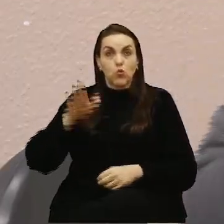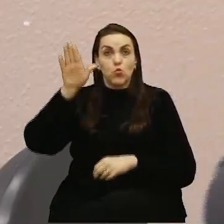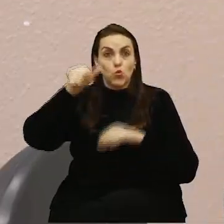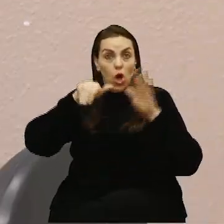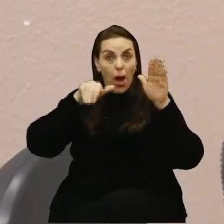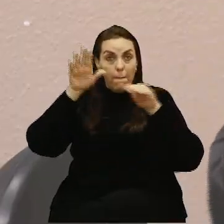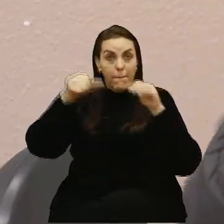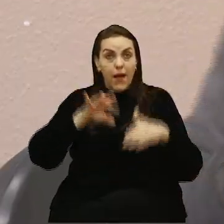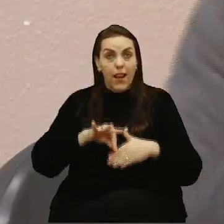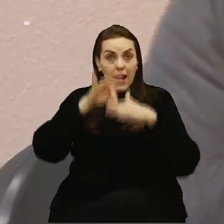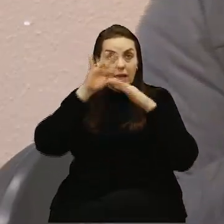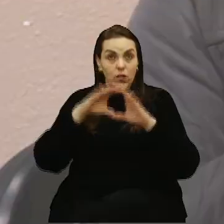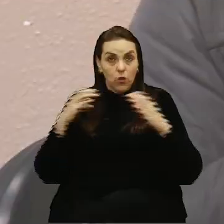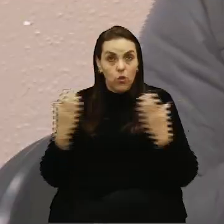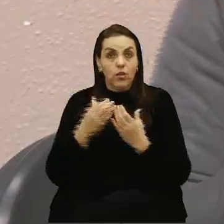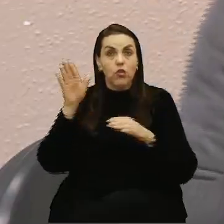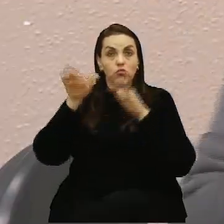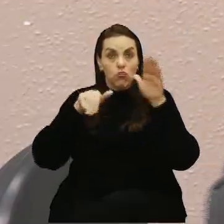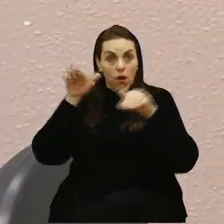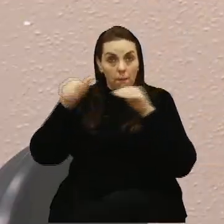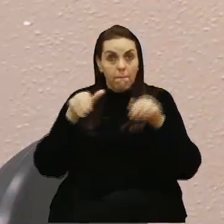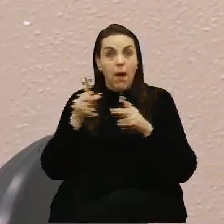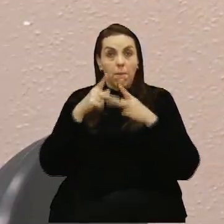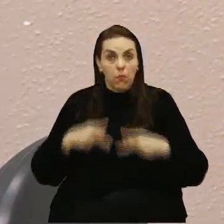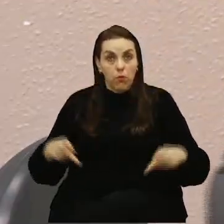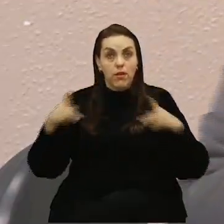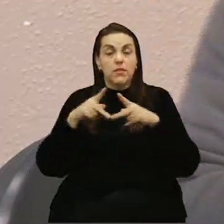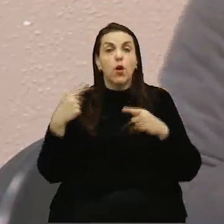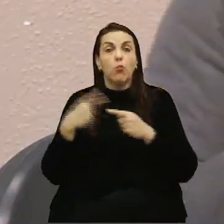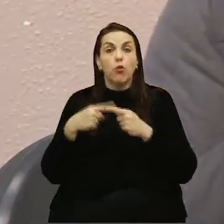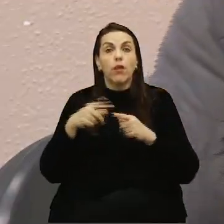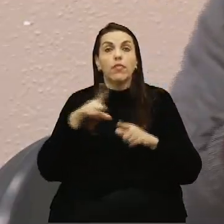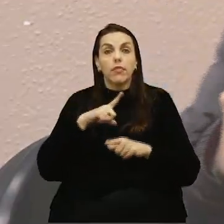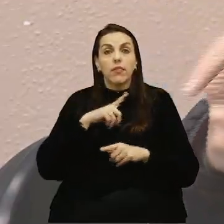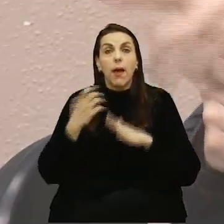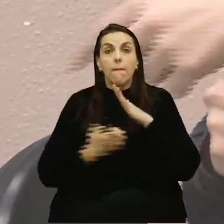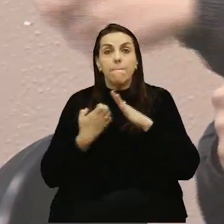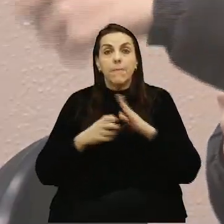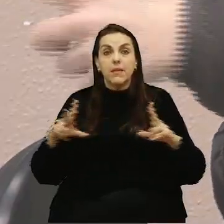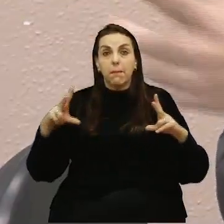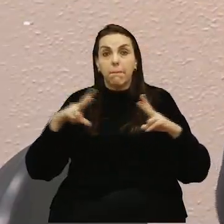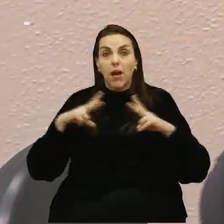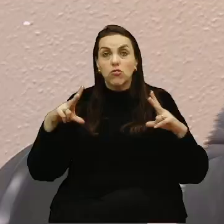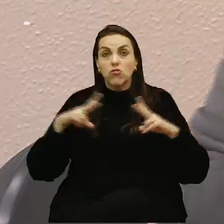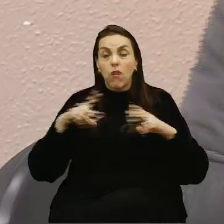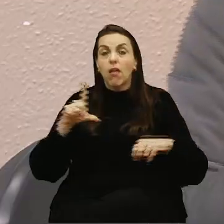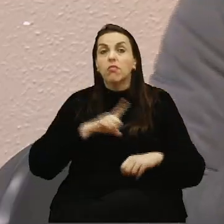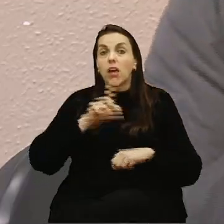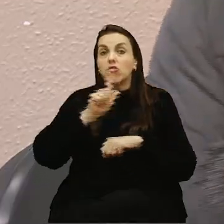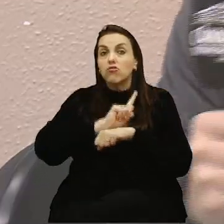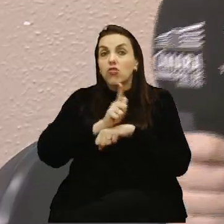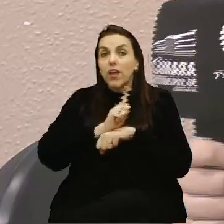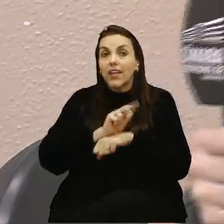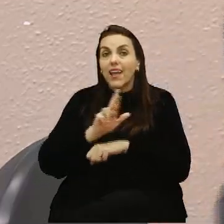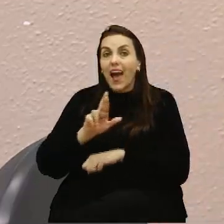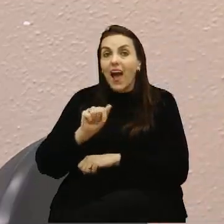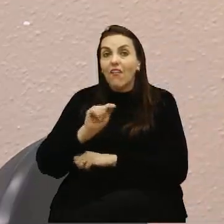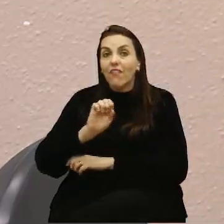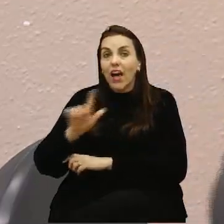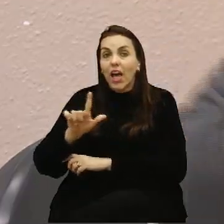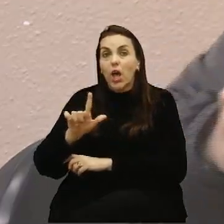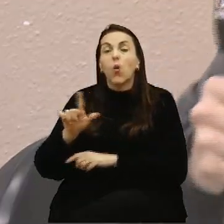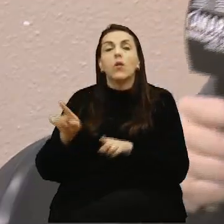comunitárias, chamar a população, porque nós temos uma empresa privada, que nós temos o gerente, que, como o senhor falou, o Rafael, me atende